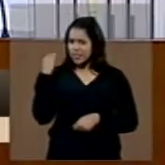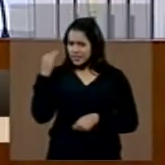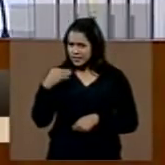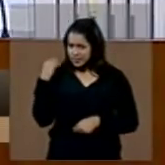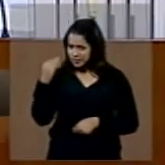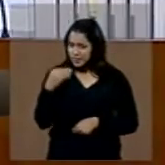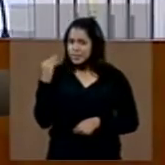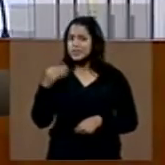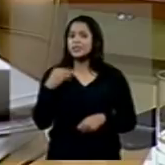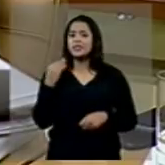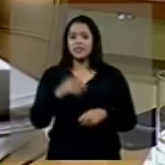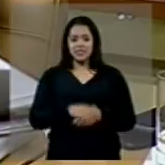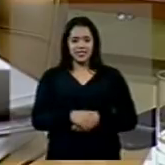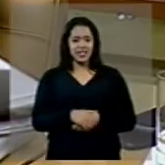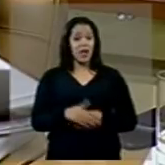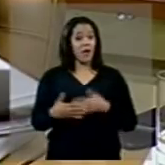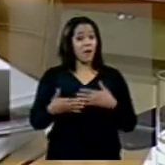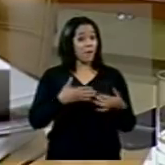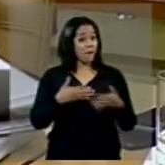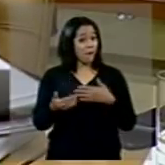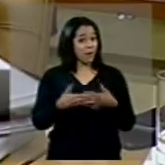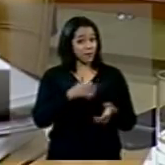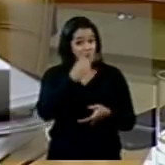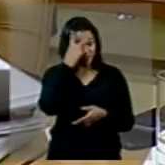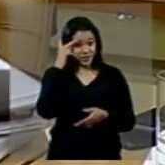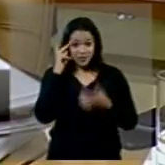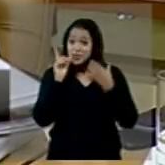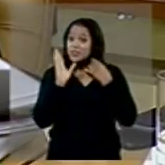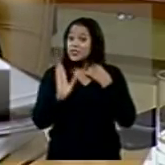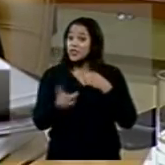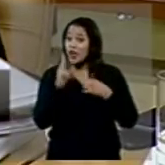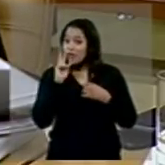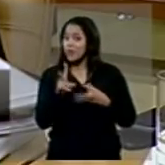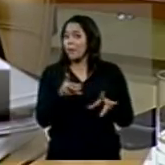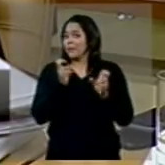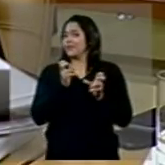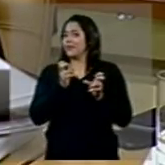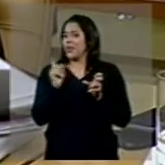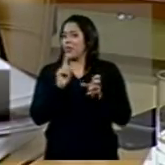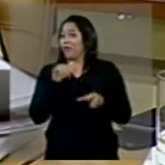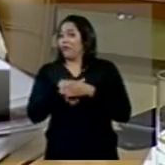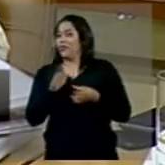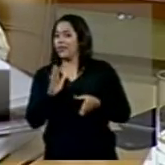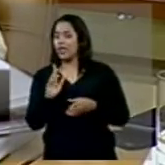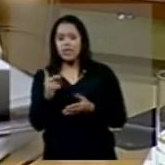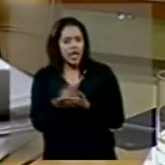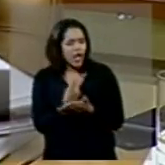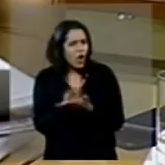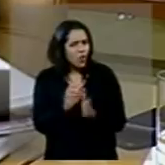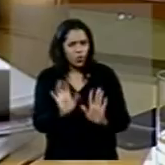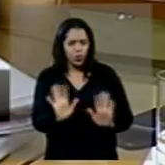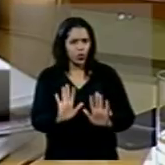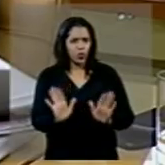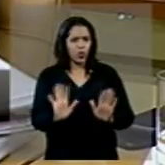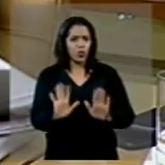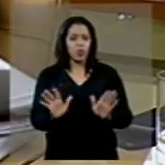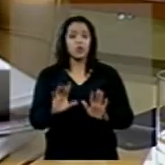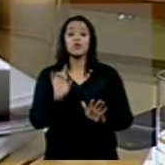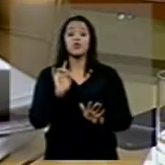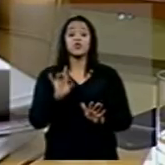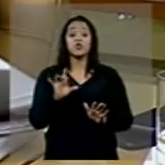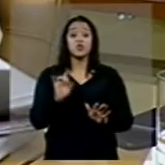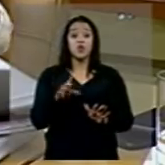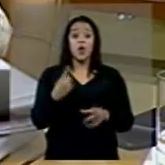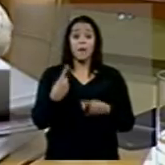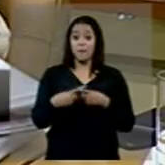presidência... Não, qualquer um de nós, atenta, nessa altura... E antecipou o erro. E atenta... Não. Eu não, de jeito nenhum. Apenas é porque